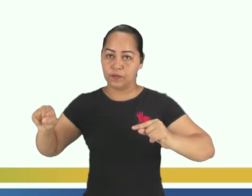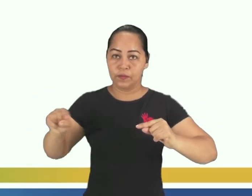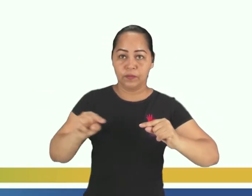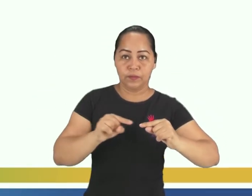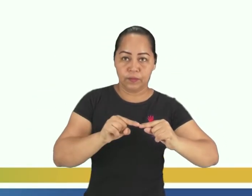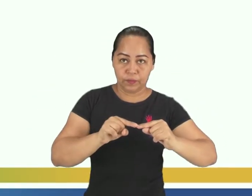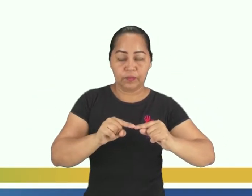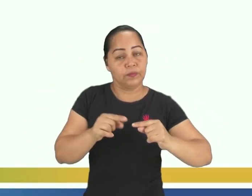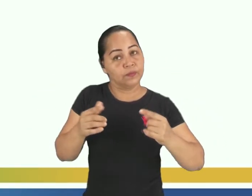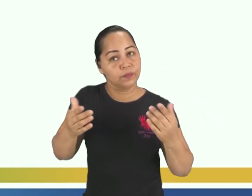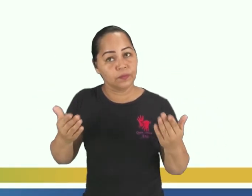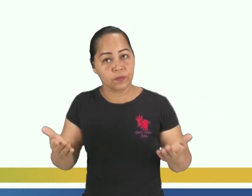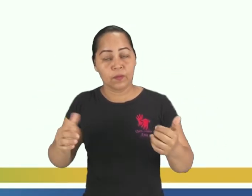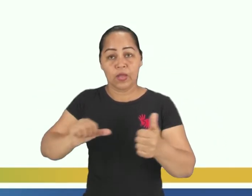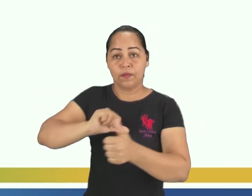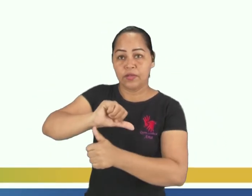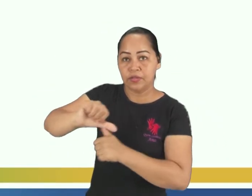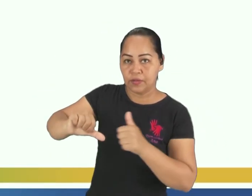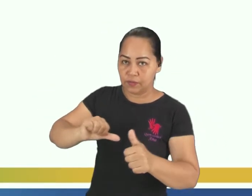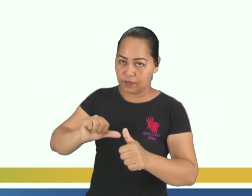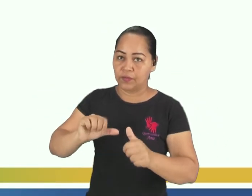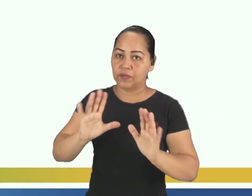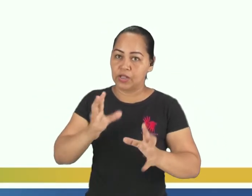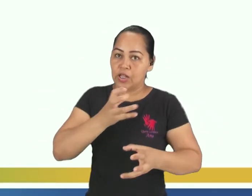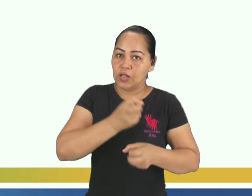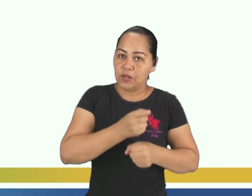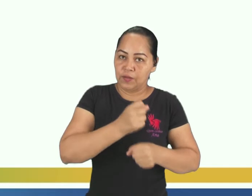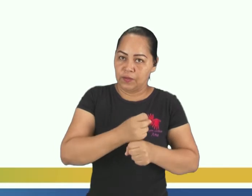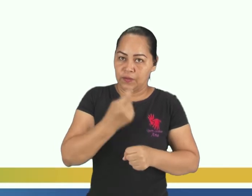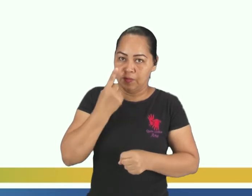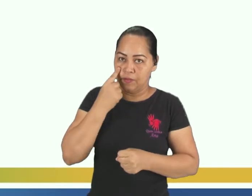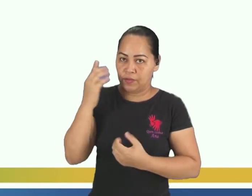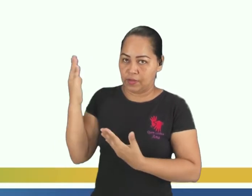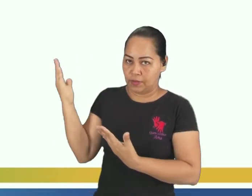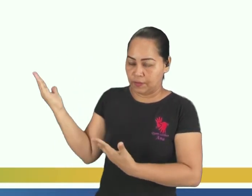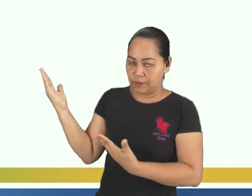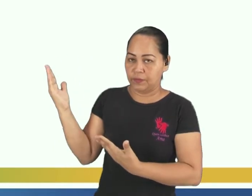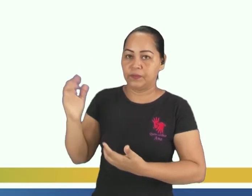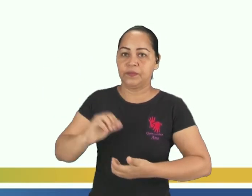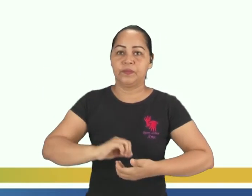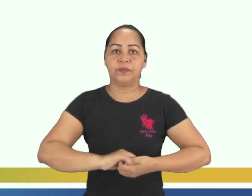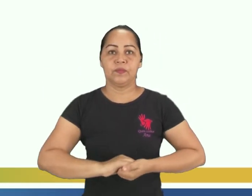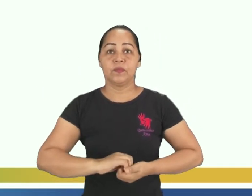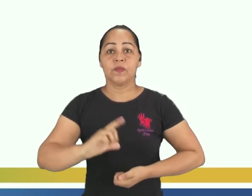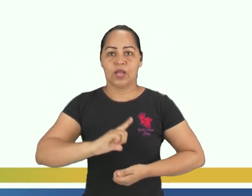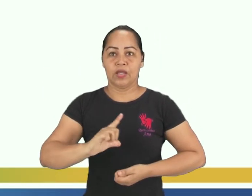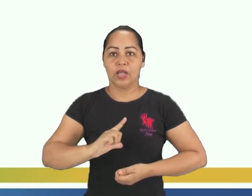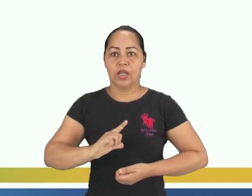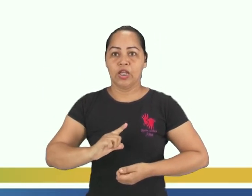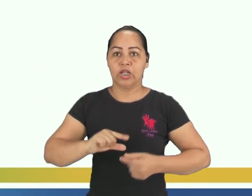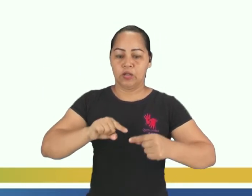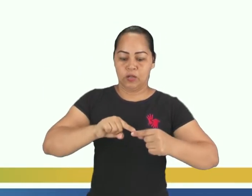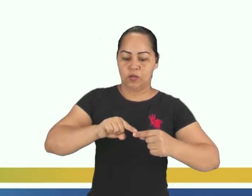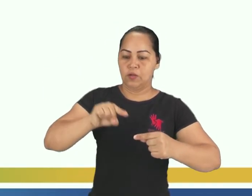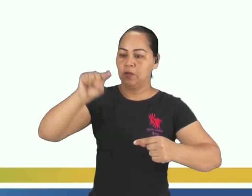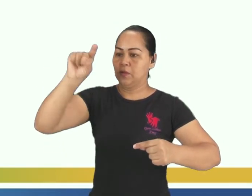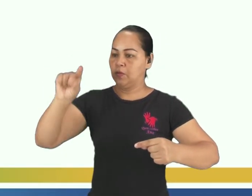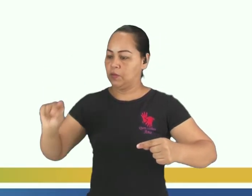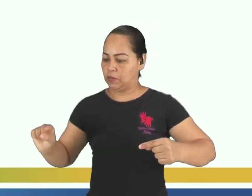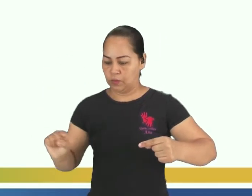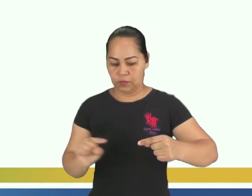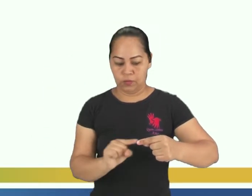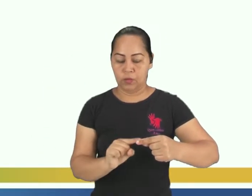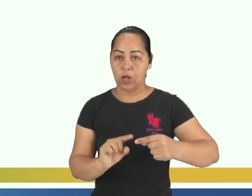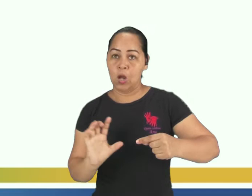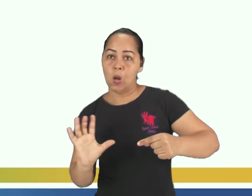essa figura se transforma posteriormente nessa figura planificada. Então, nós temos um cone aí na figura que apareceu para vocês agora,